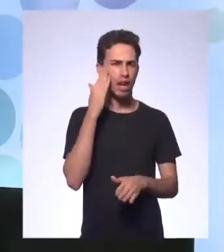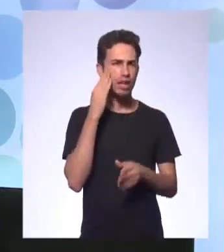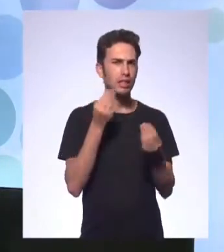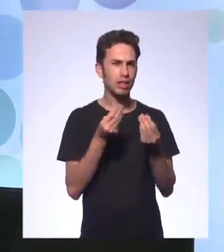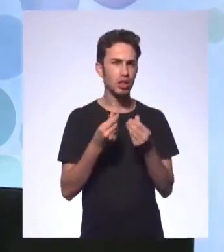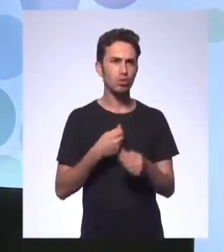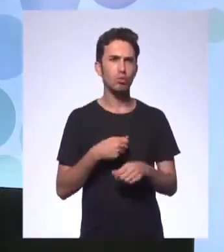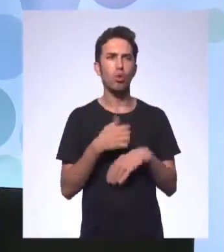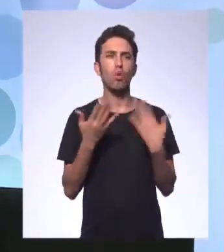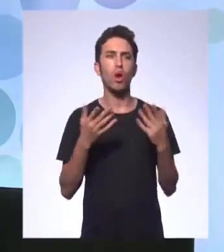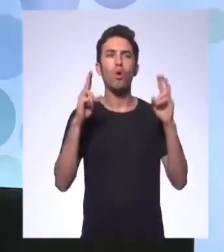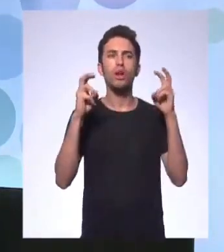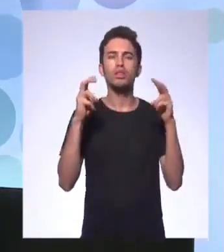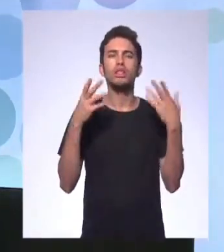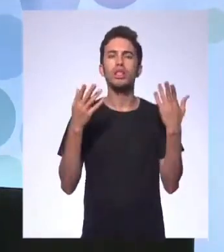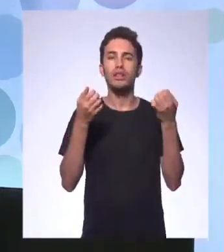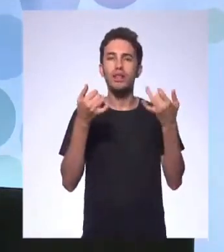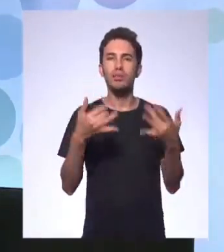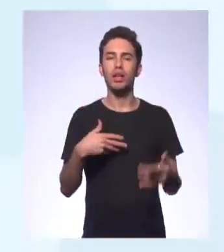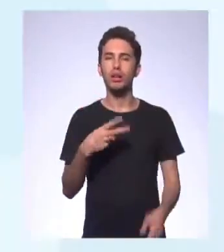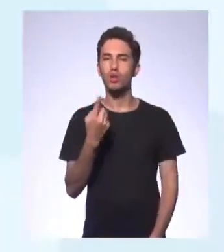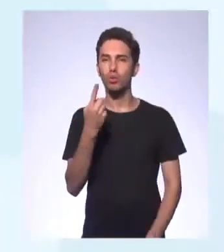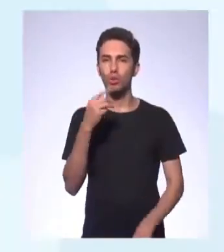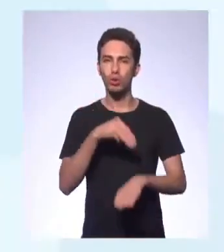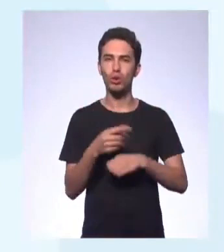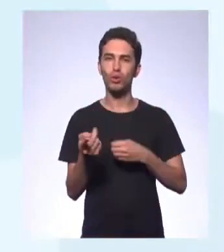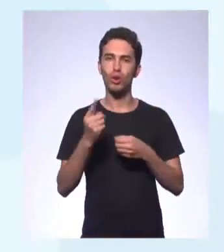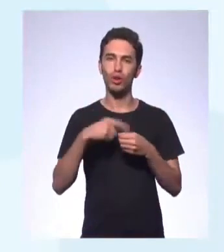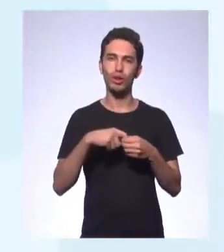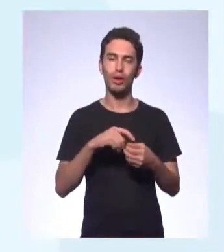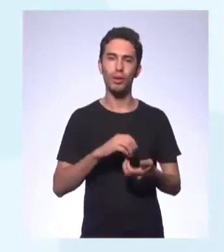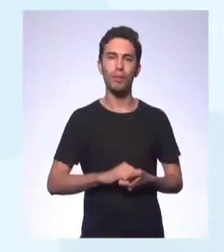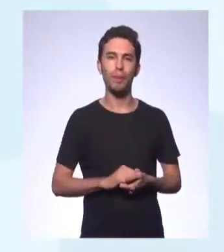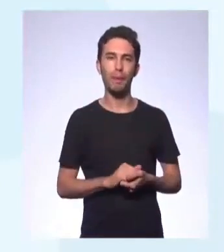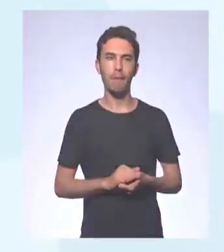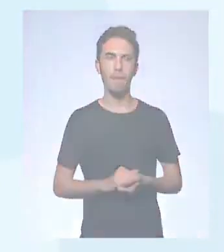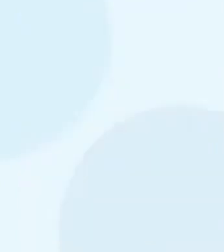1 minuto para responder e a gente já volta.